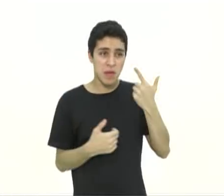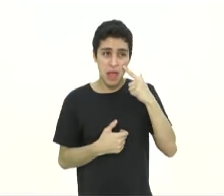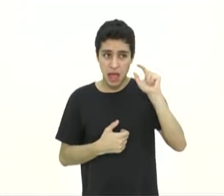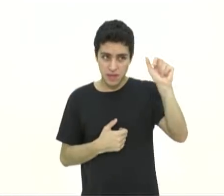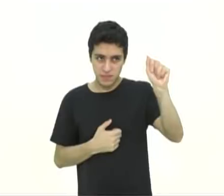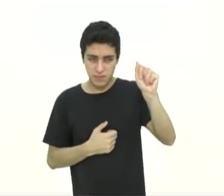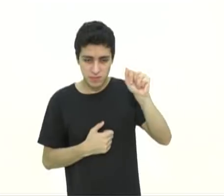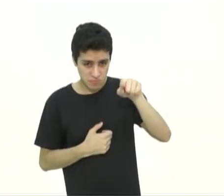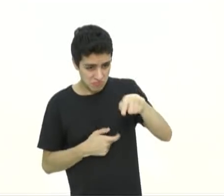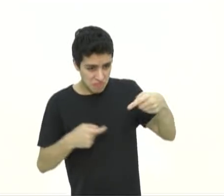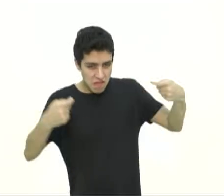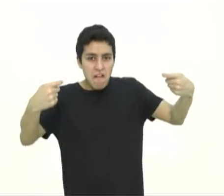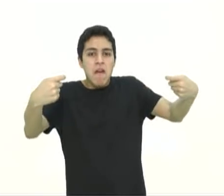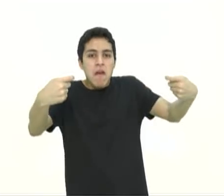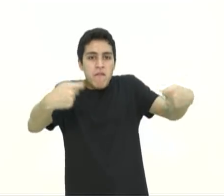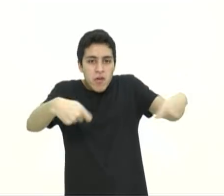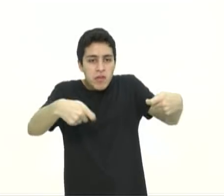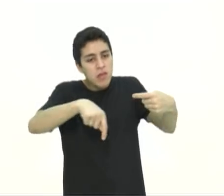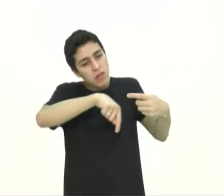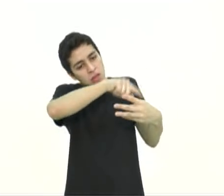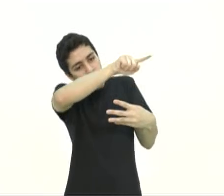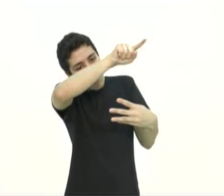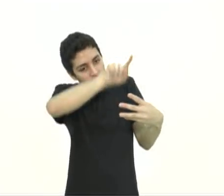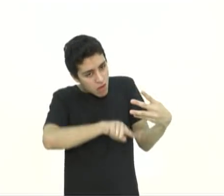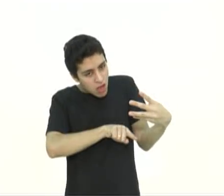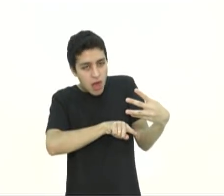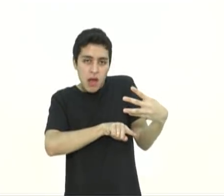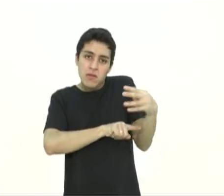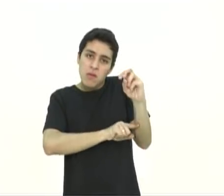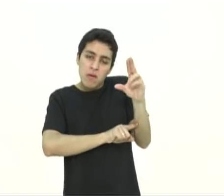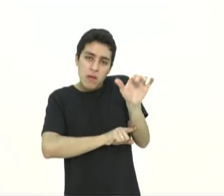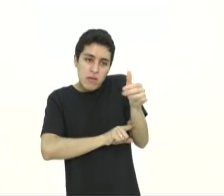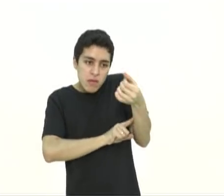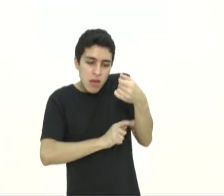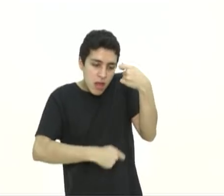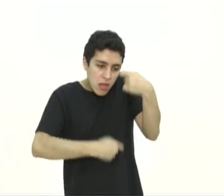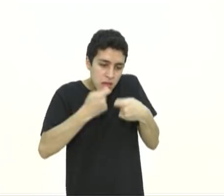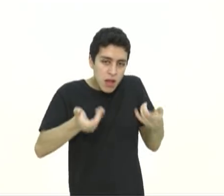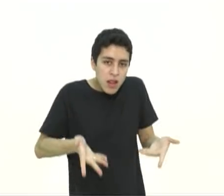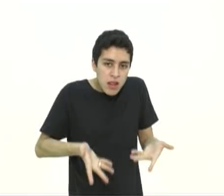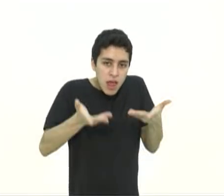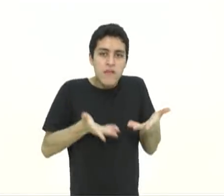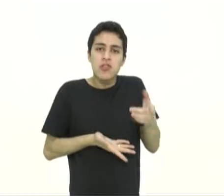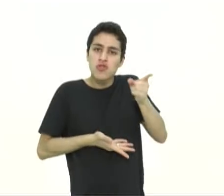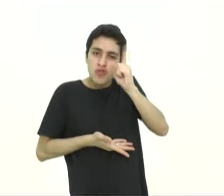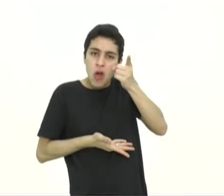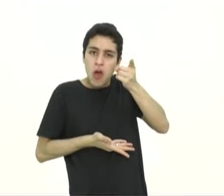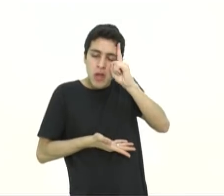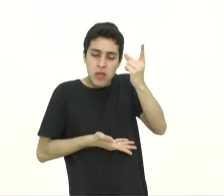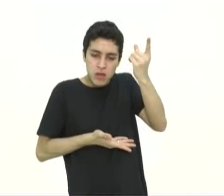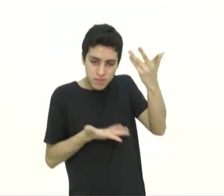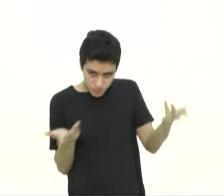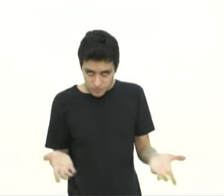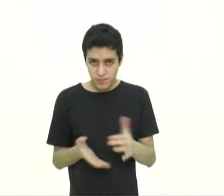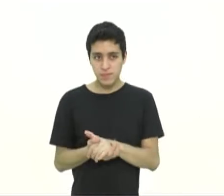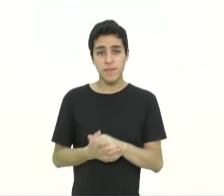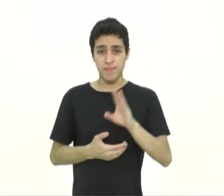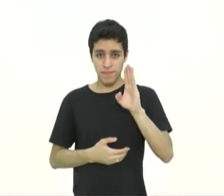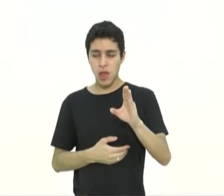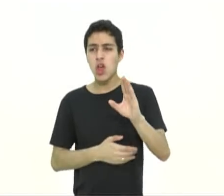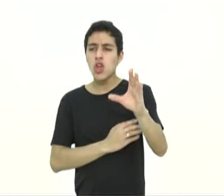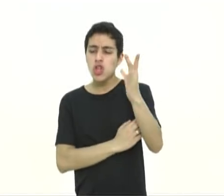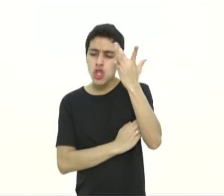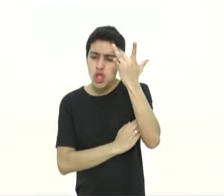Você deve fazer entre 4 e 6 refeições leves diariamente. Letra B. Todos os dias deve-se